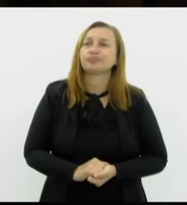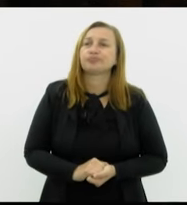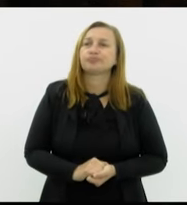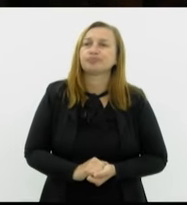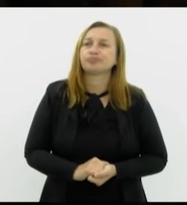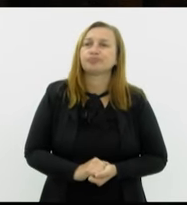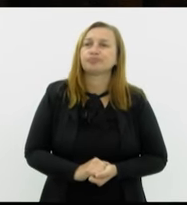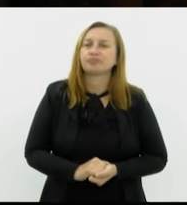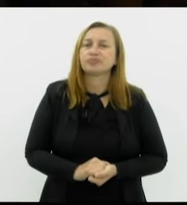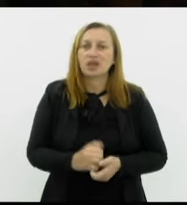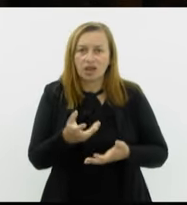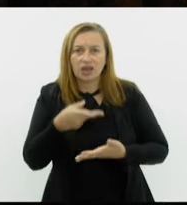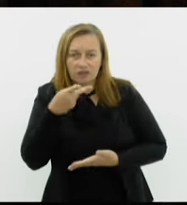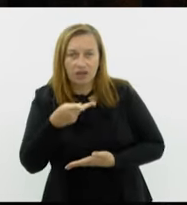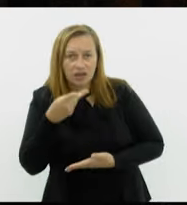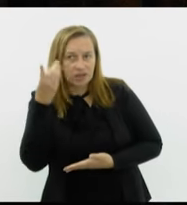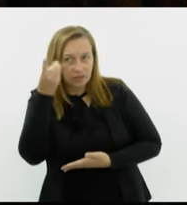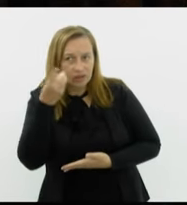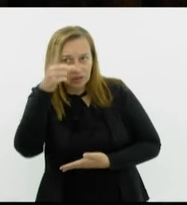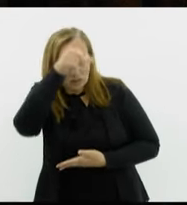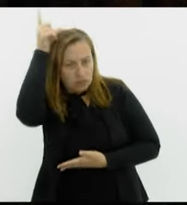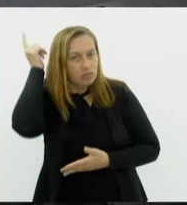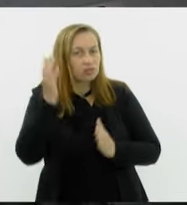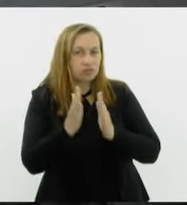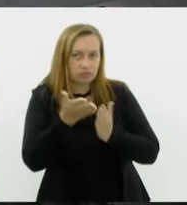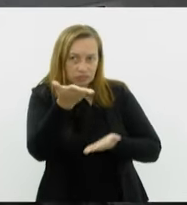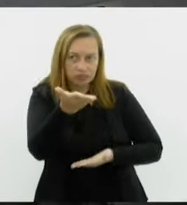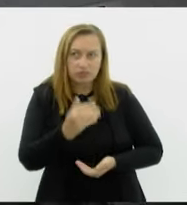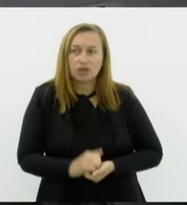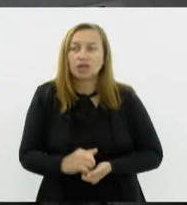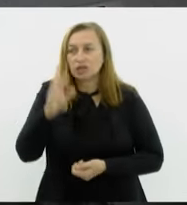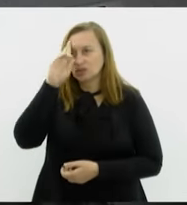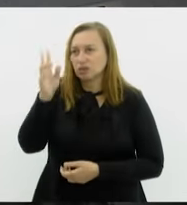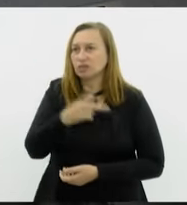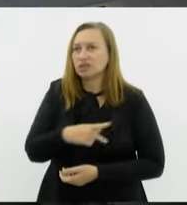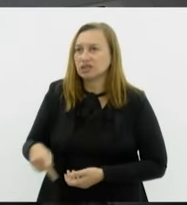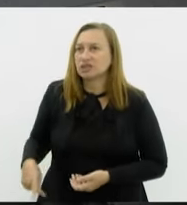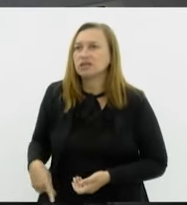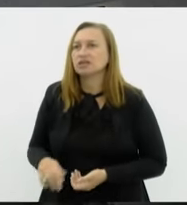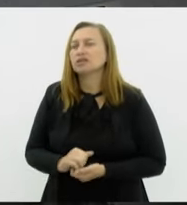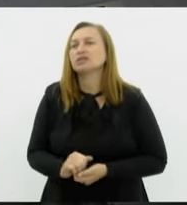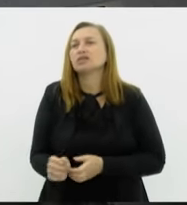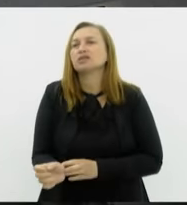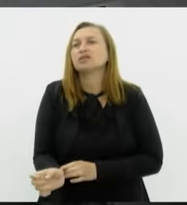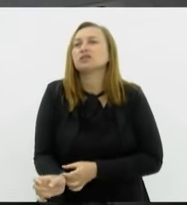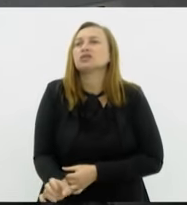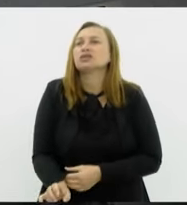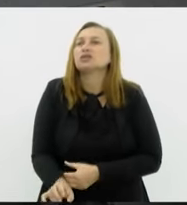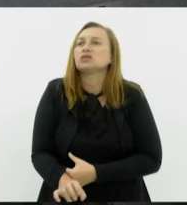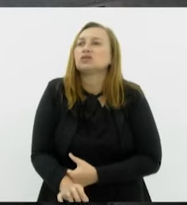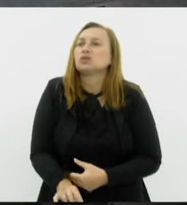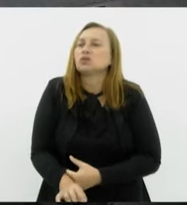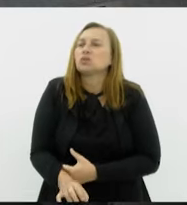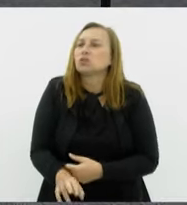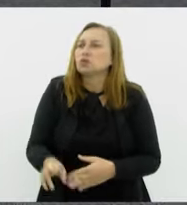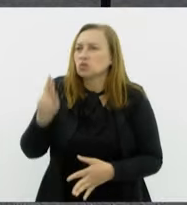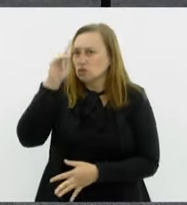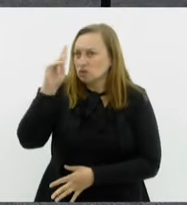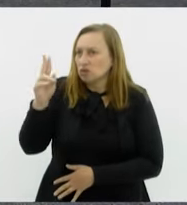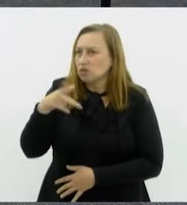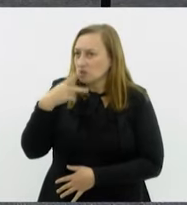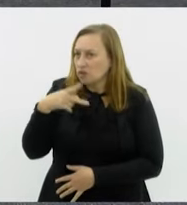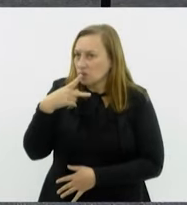Quer uma parte, deputado Luiz Paulo? Gostaria. Pois não. Senhor presidente, Vossa Excelência citou